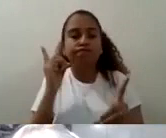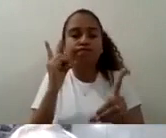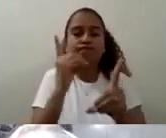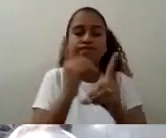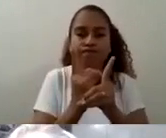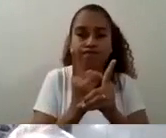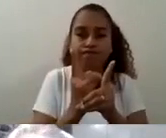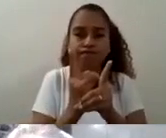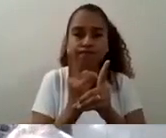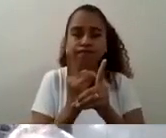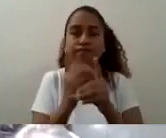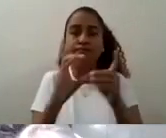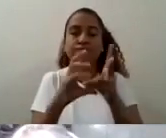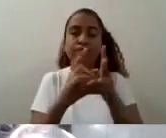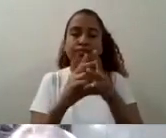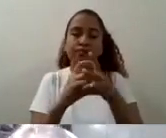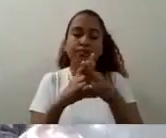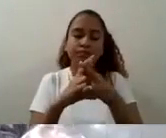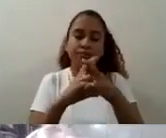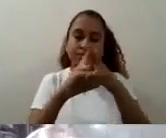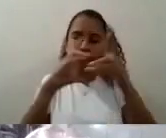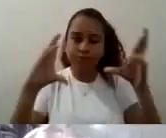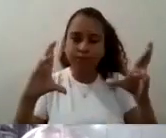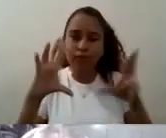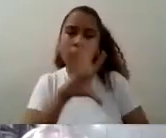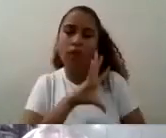em ecumenicidade amorosa.